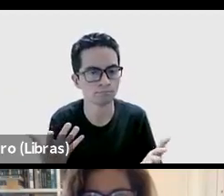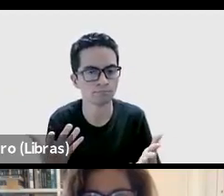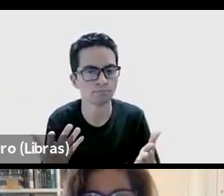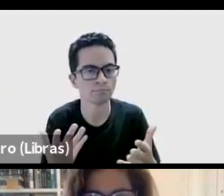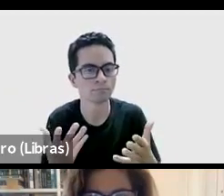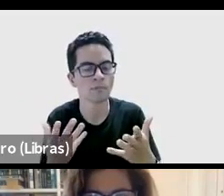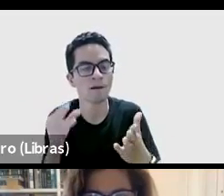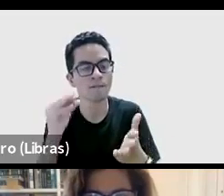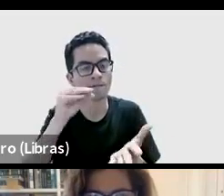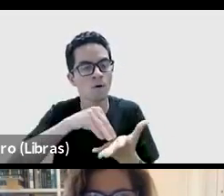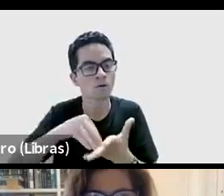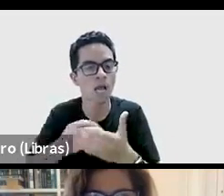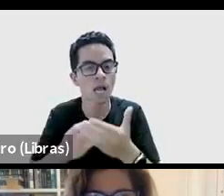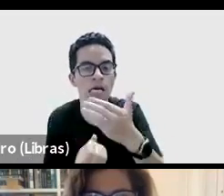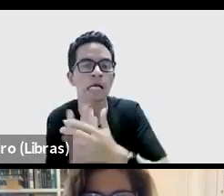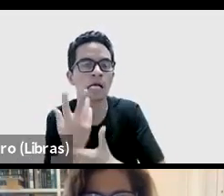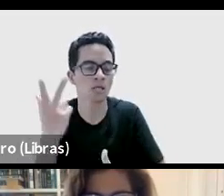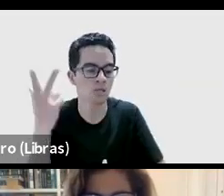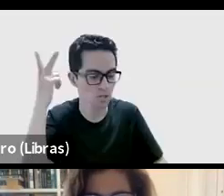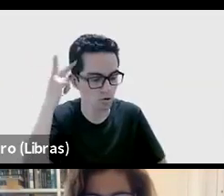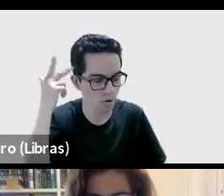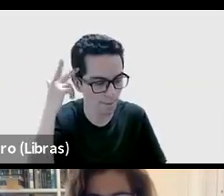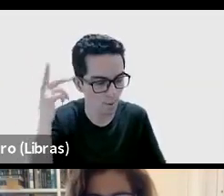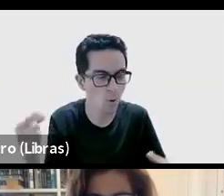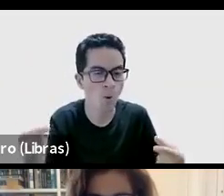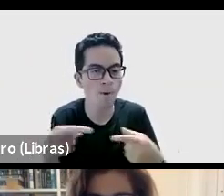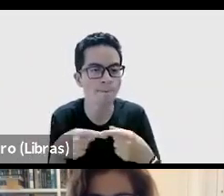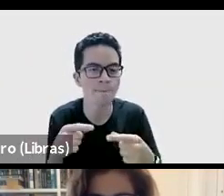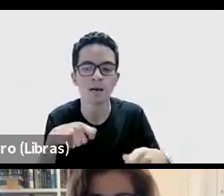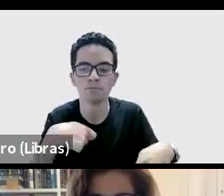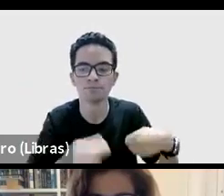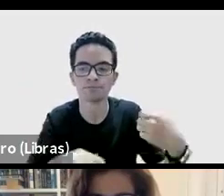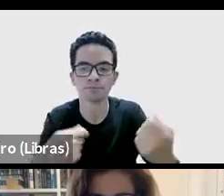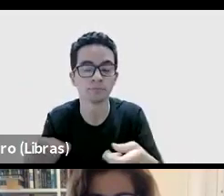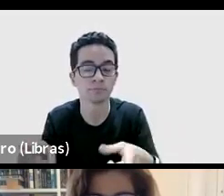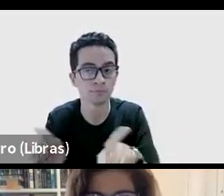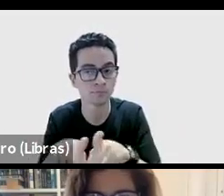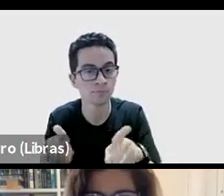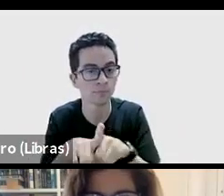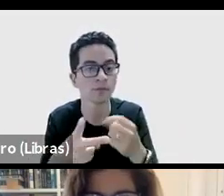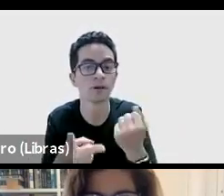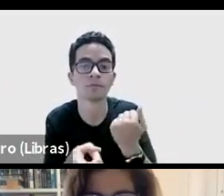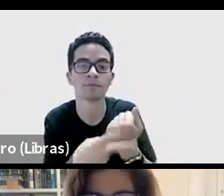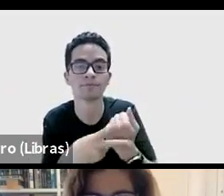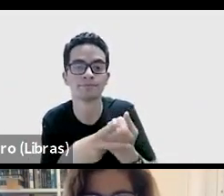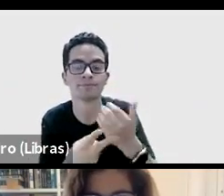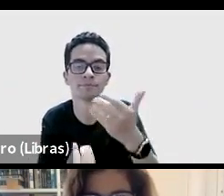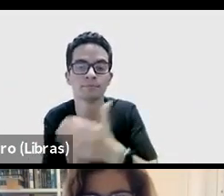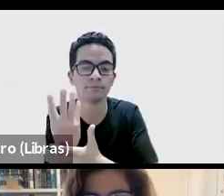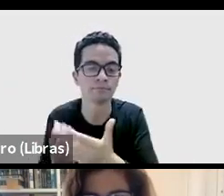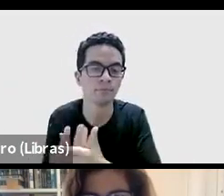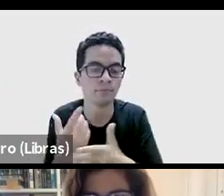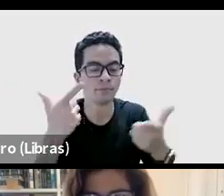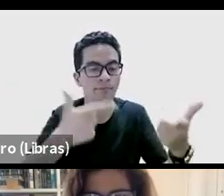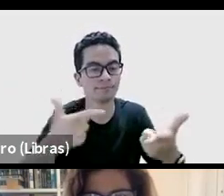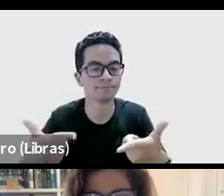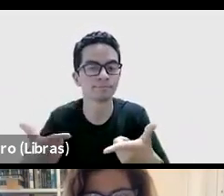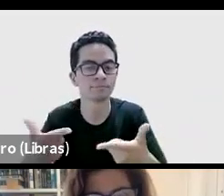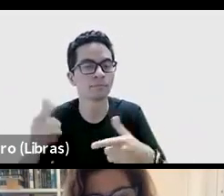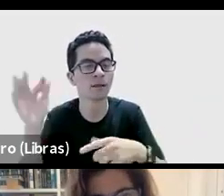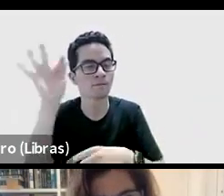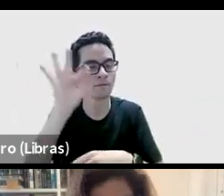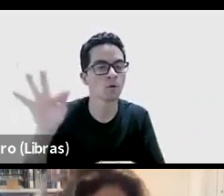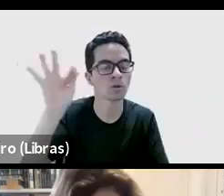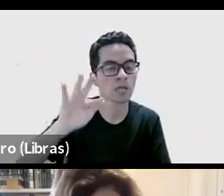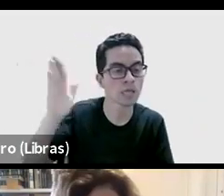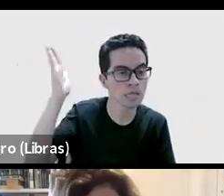desconstrói o nosso tradicional objeto, né? Que é a linguagem verbal, que criou nossos espaços na universidade, na academia,